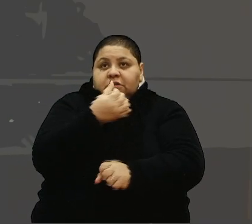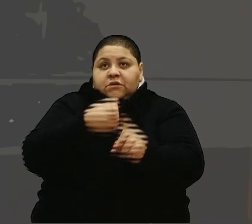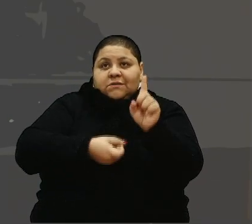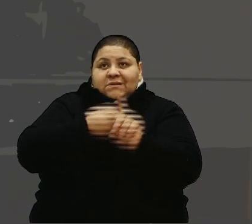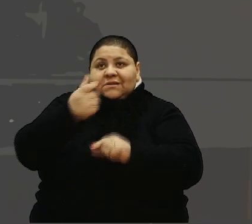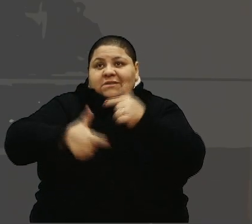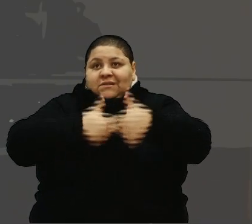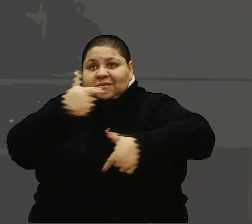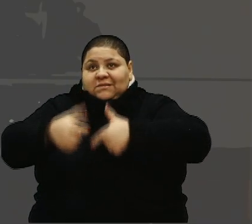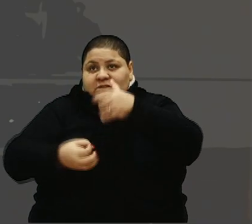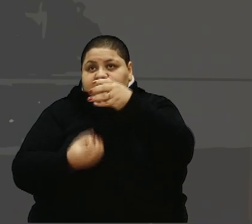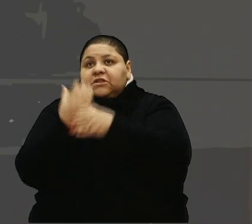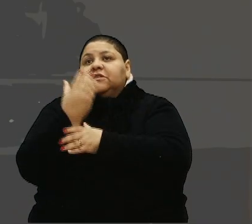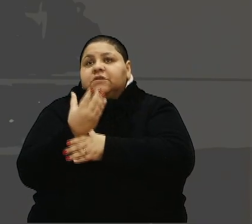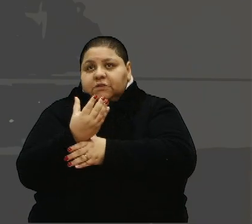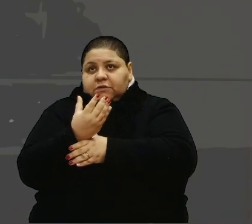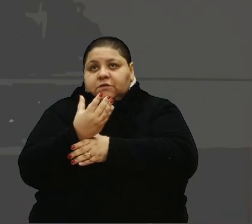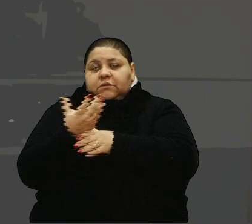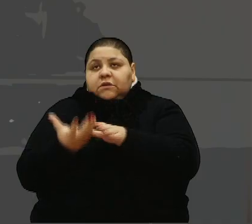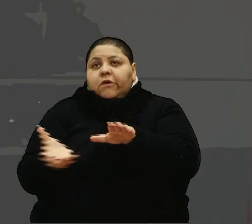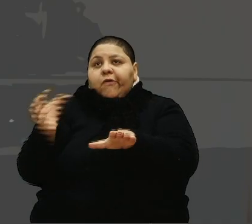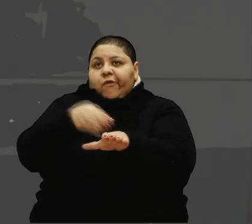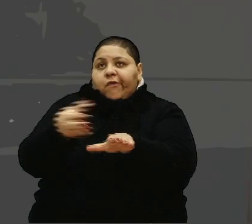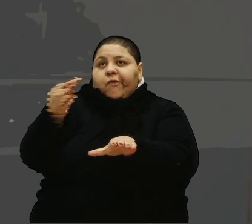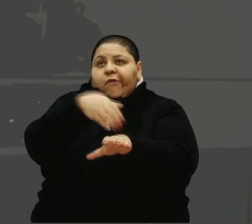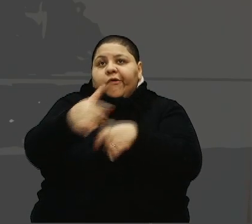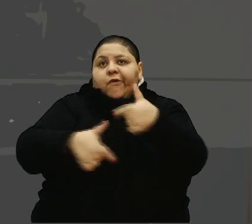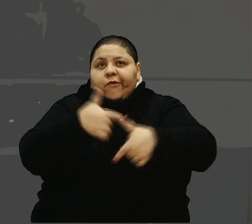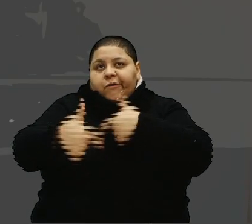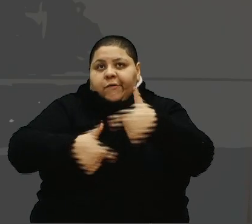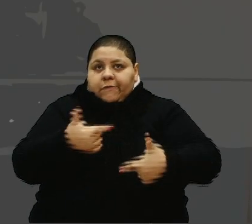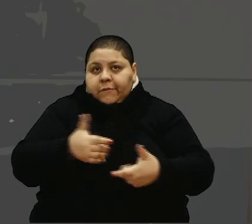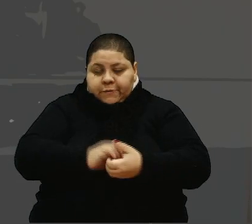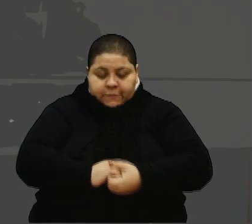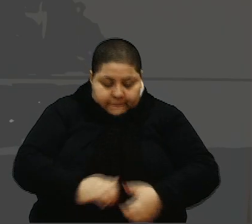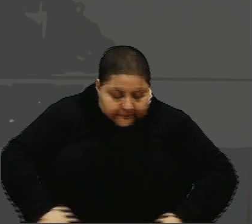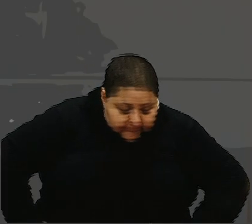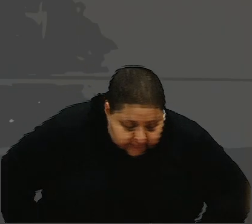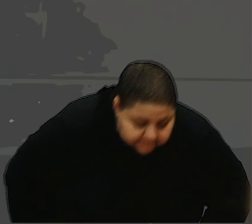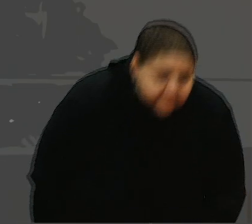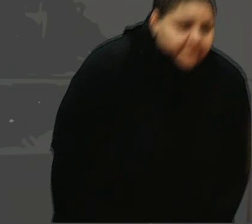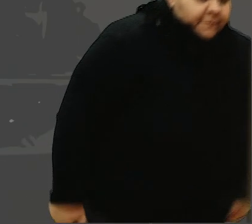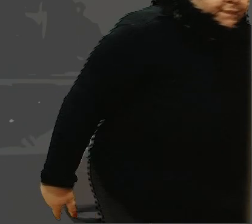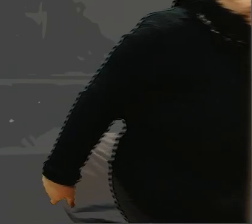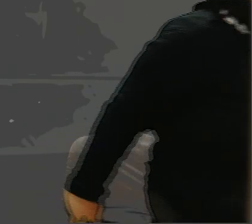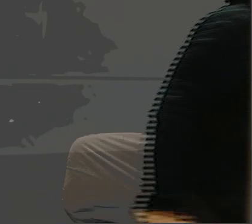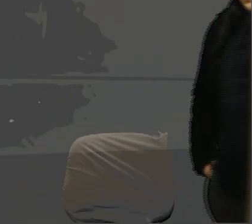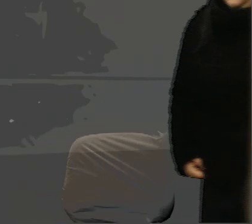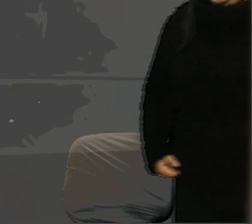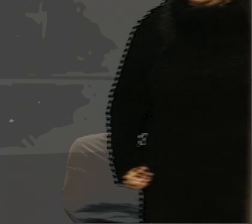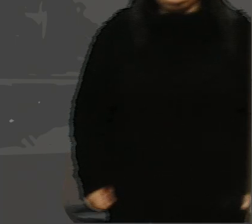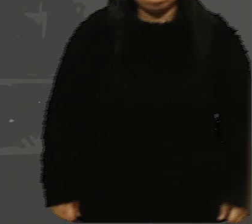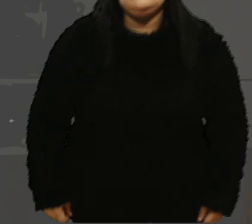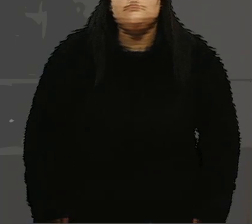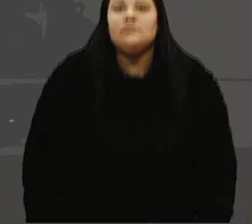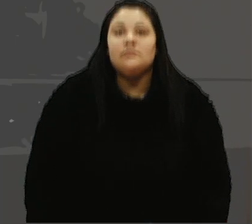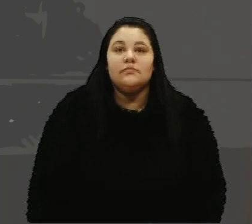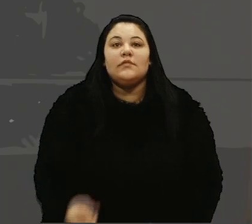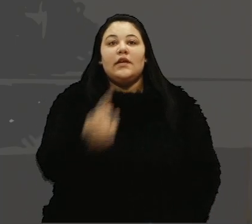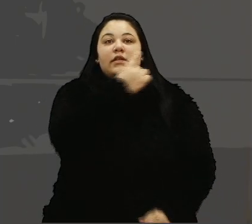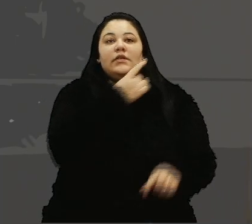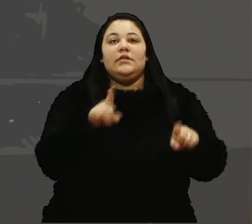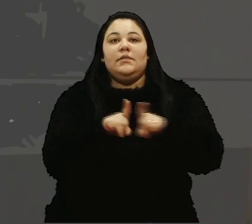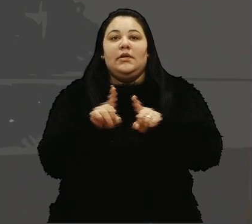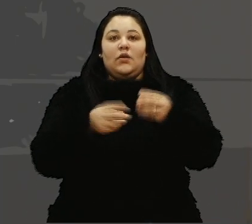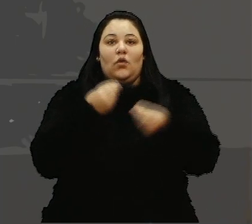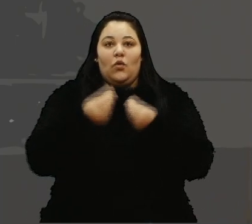serviço, instalações, né? Estações de recarga, serviços. Aqui como a